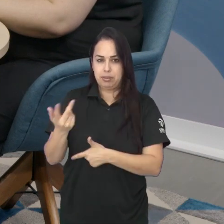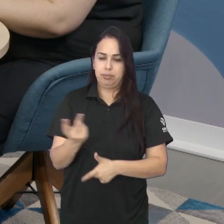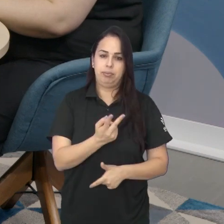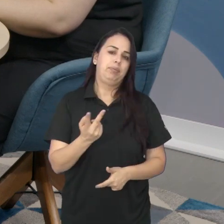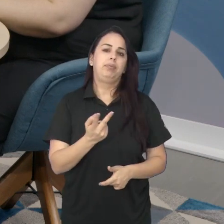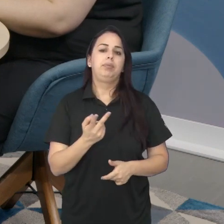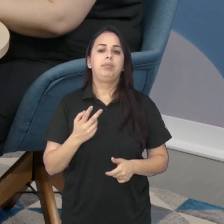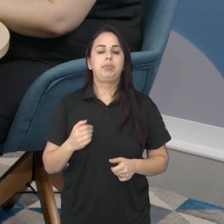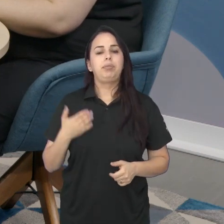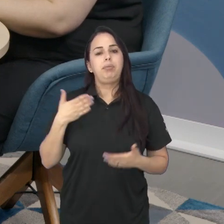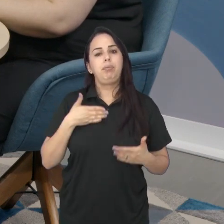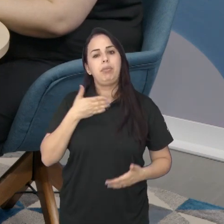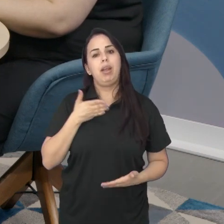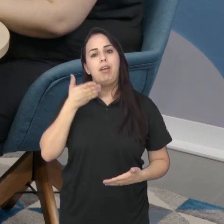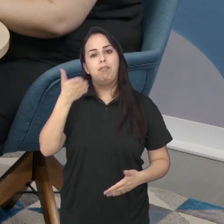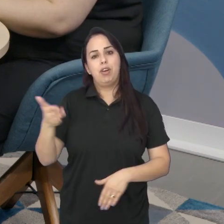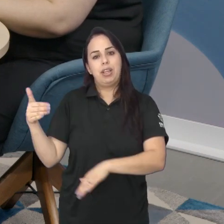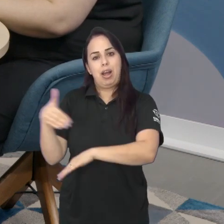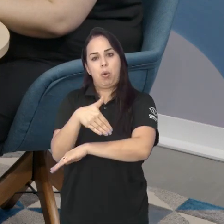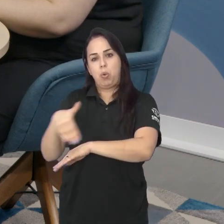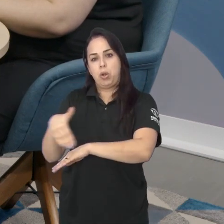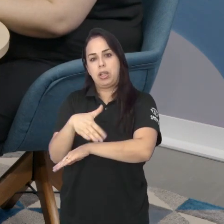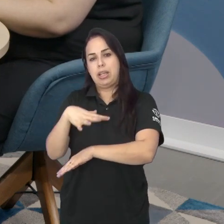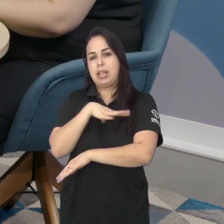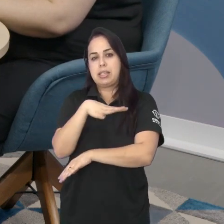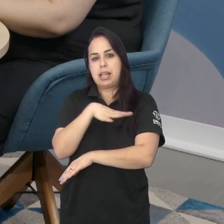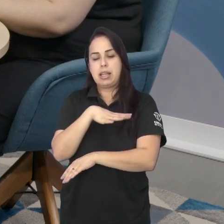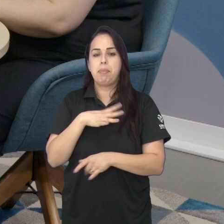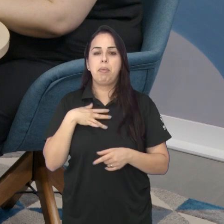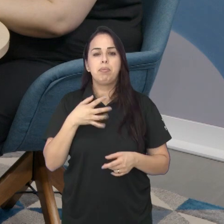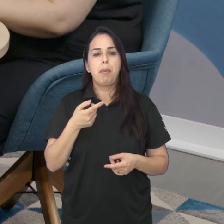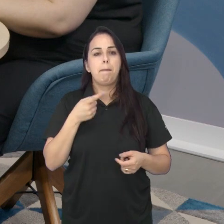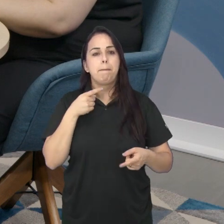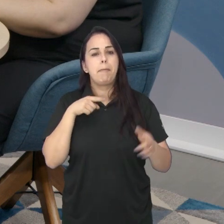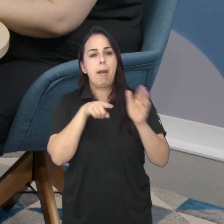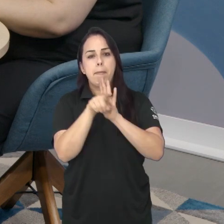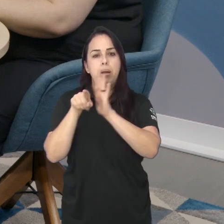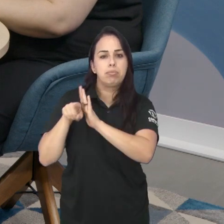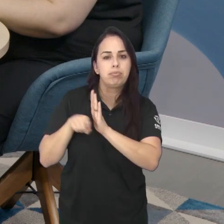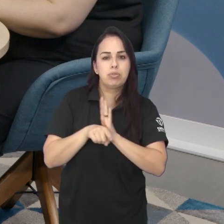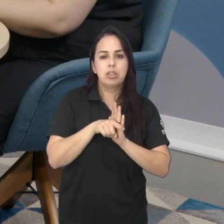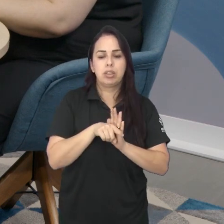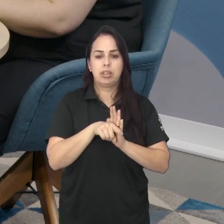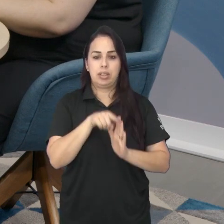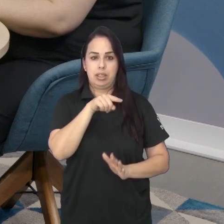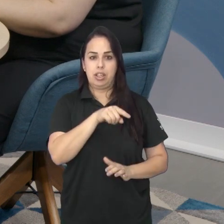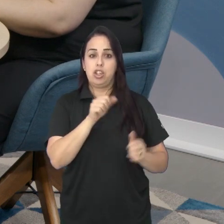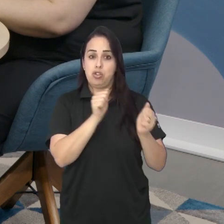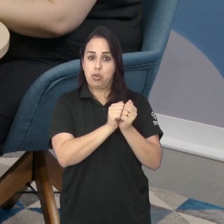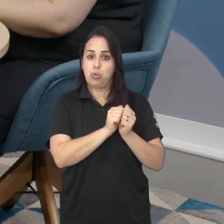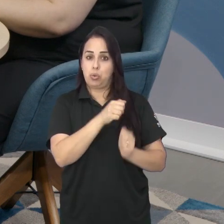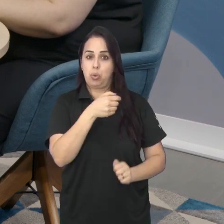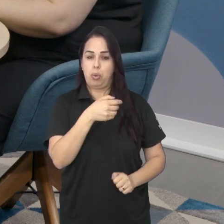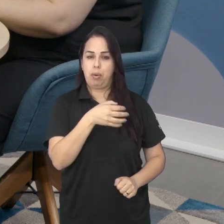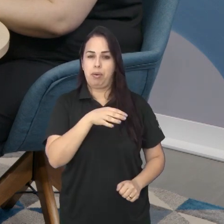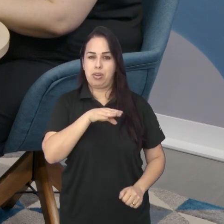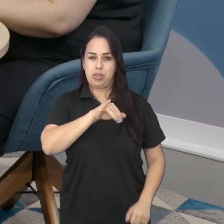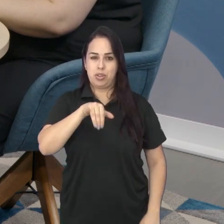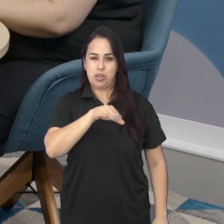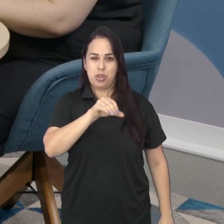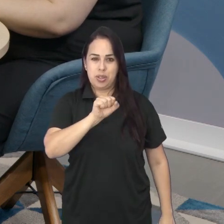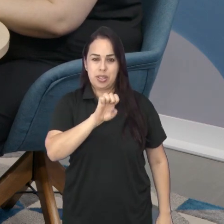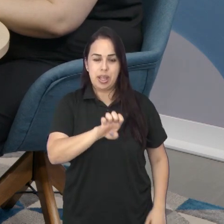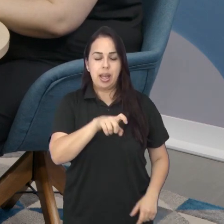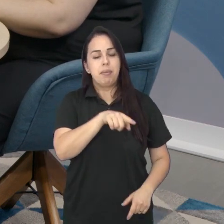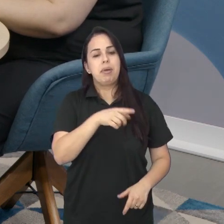vocês, eu fui para as ruas do centro de São José dos Campos para acompanhar justamente o José Benedito com a equipe dele